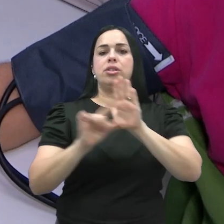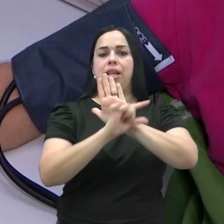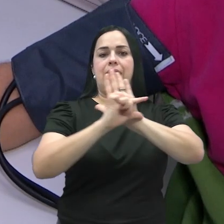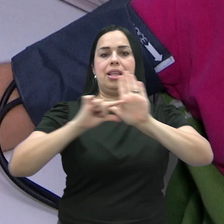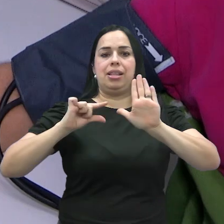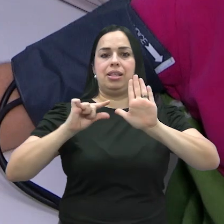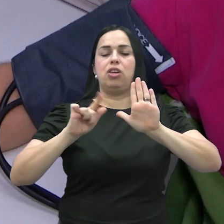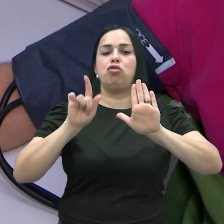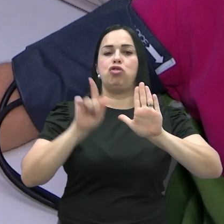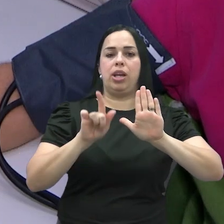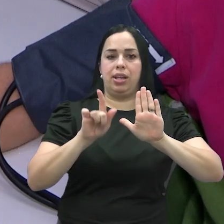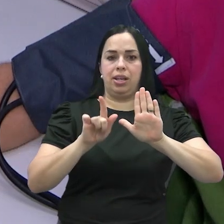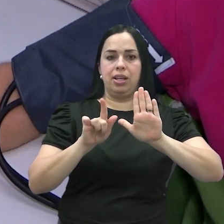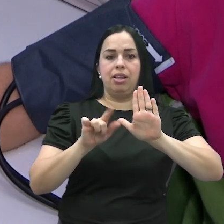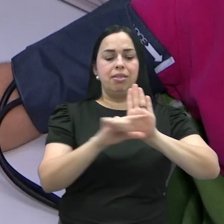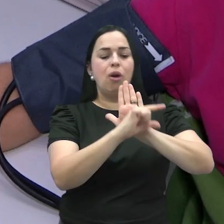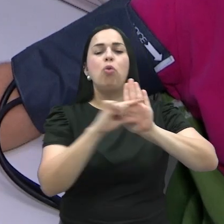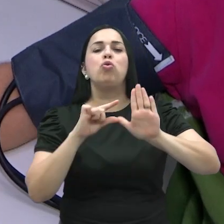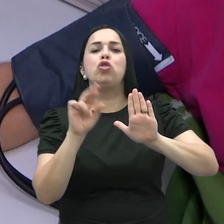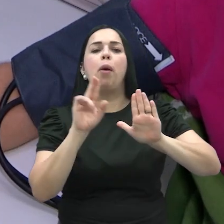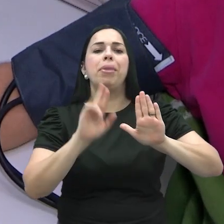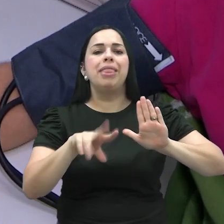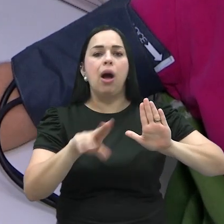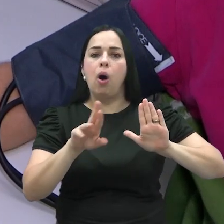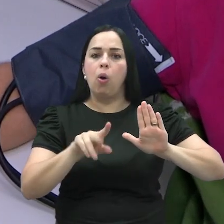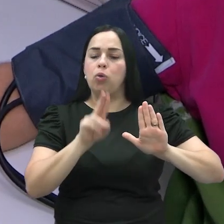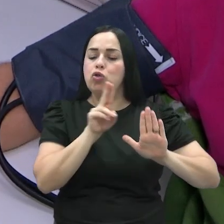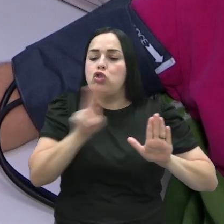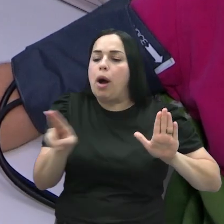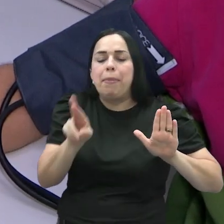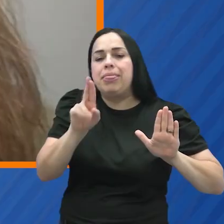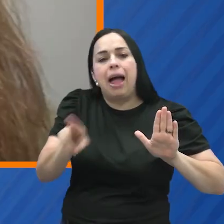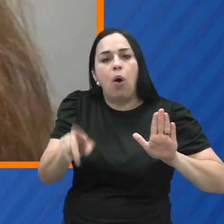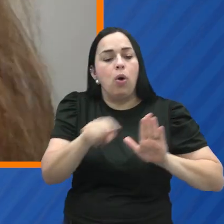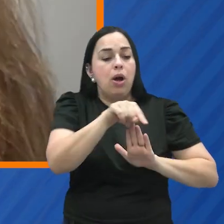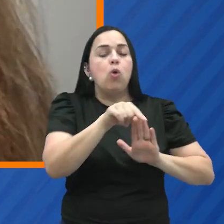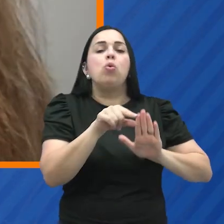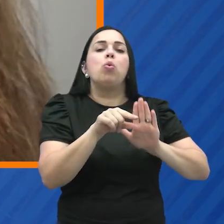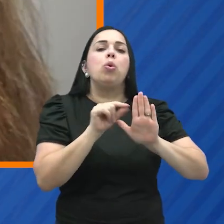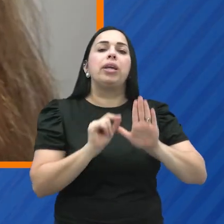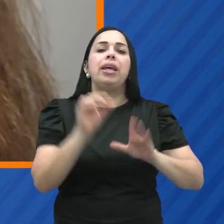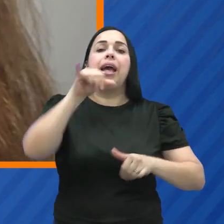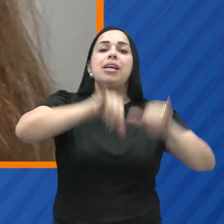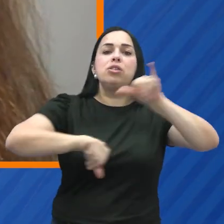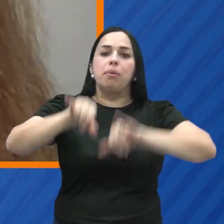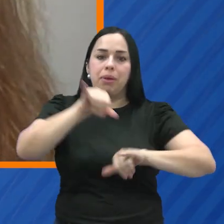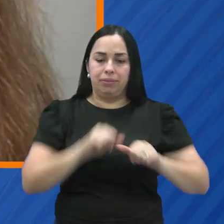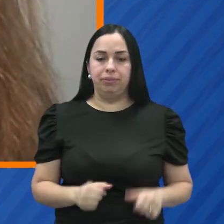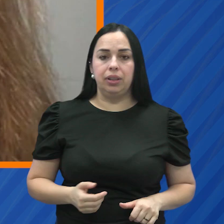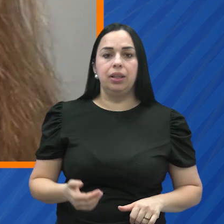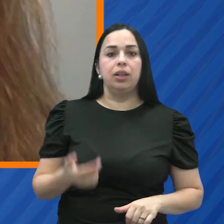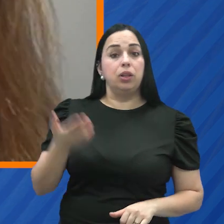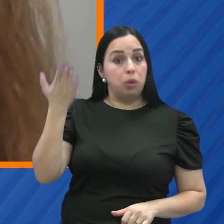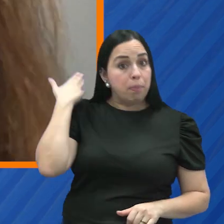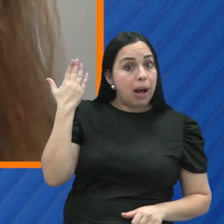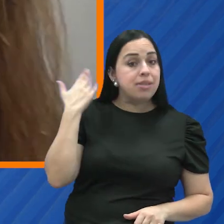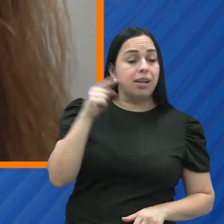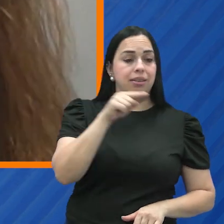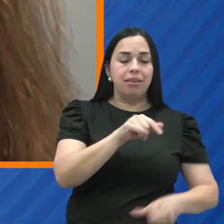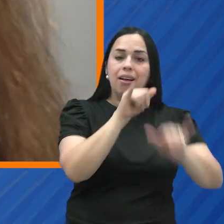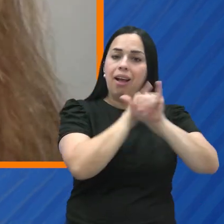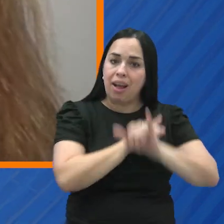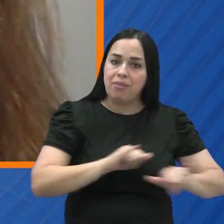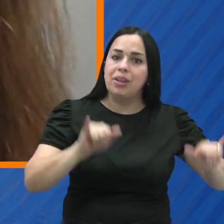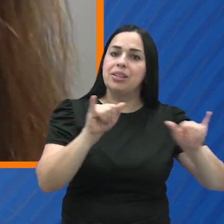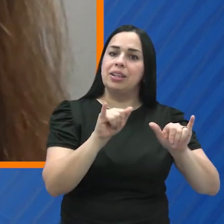indicassem o princípio ativo da medicação e não o nome comercial do medicamento. Quando os genéricos foram lançados, tinha muita campanha também, exatamente para